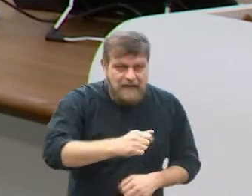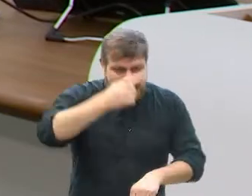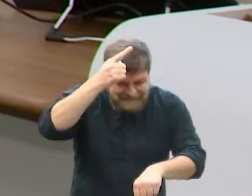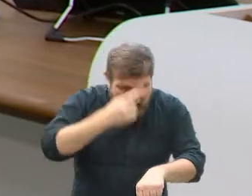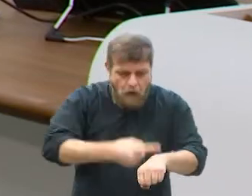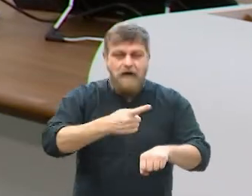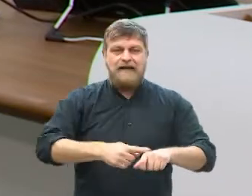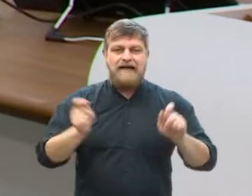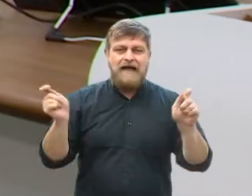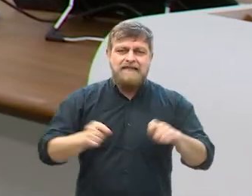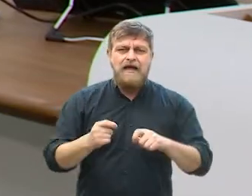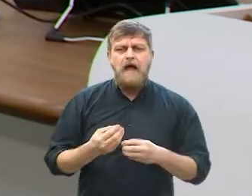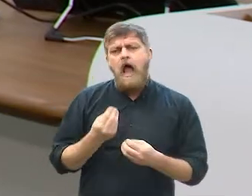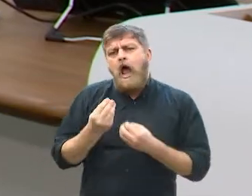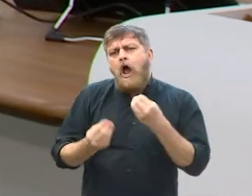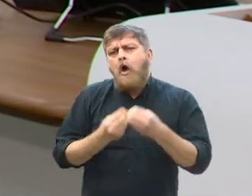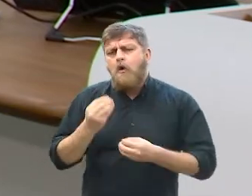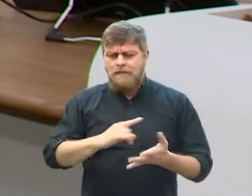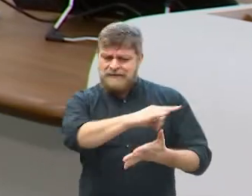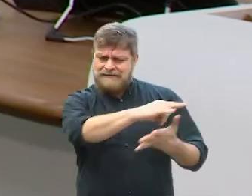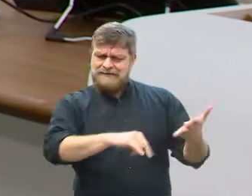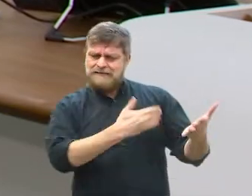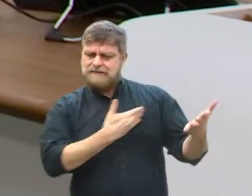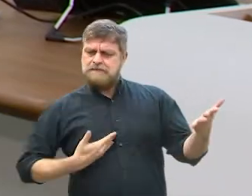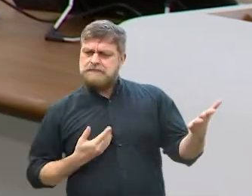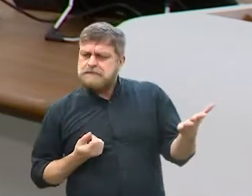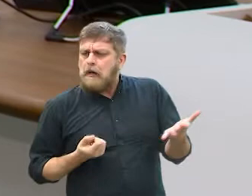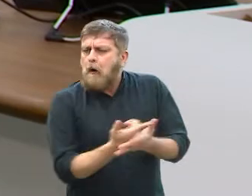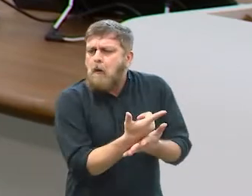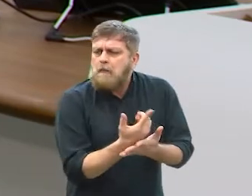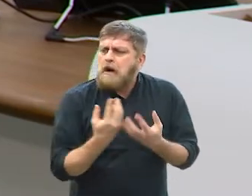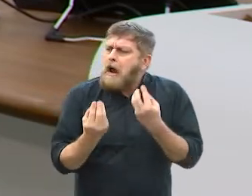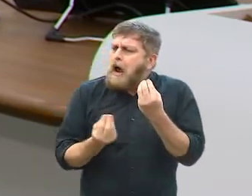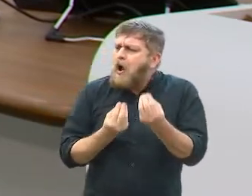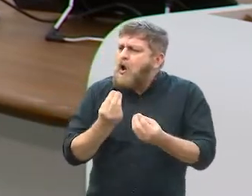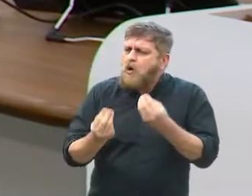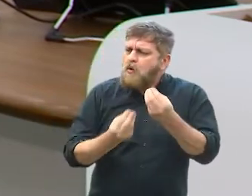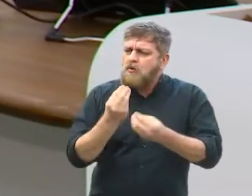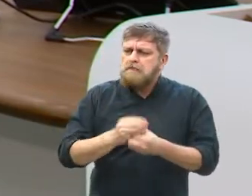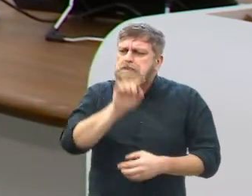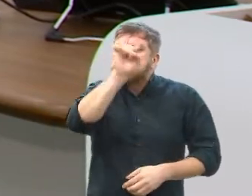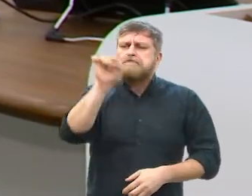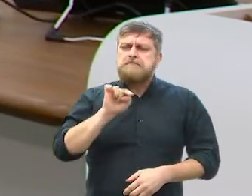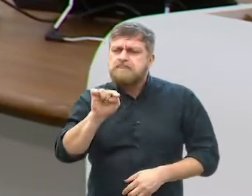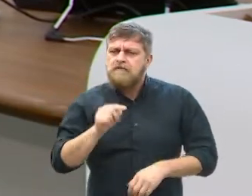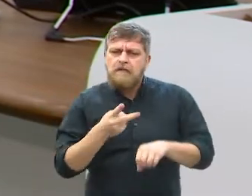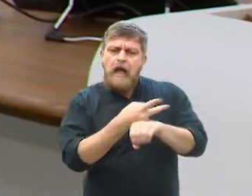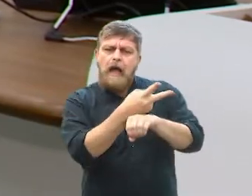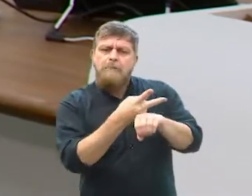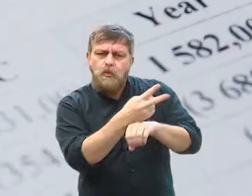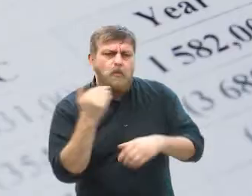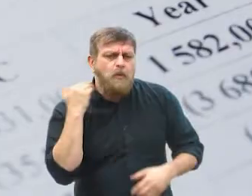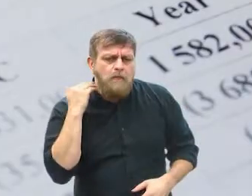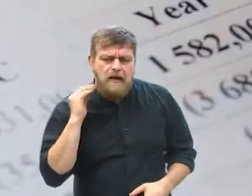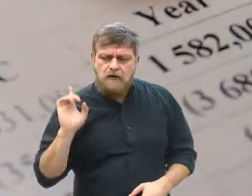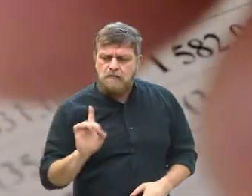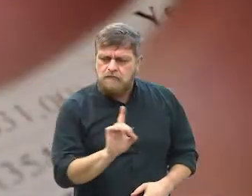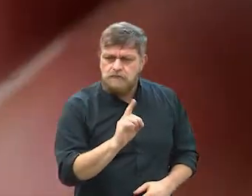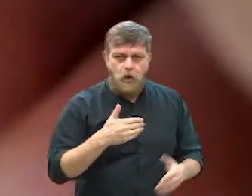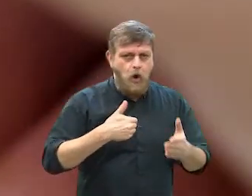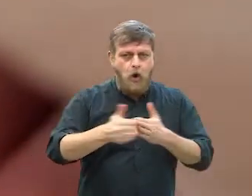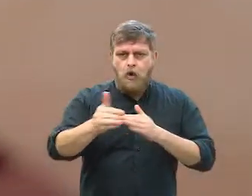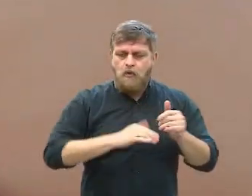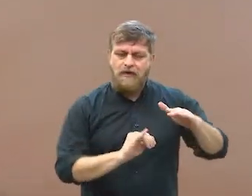Exatamente. Mas como que ela faz para adquirir esse título? Ela tem que procurar a instituição financeira? Isso, qualquer